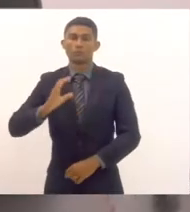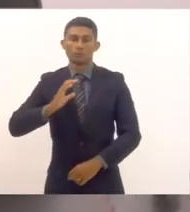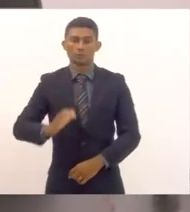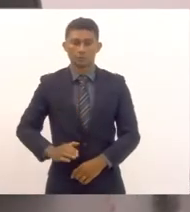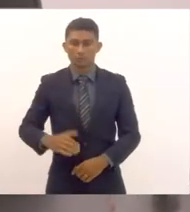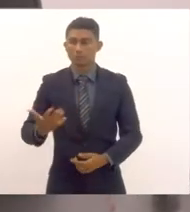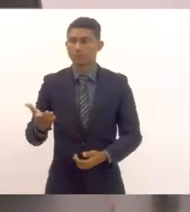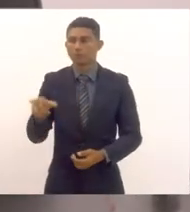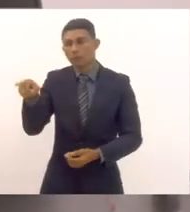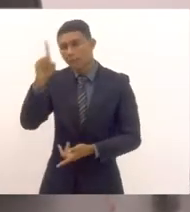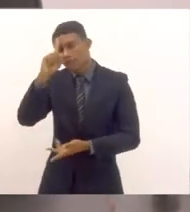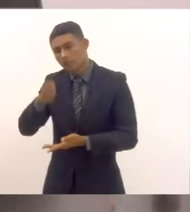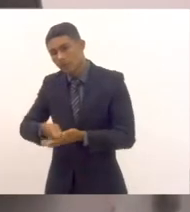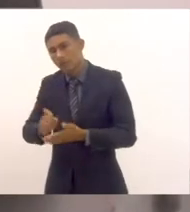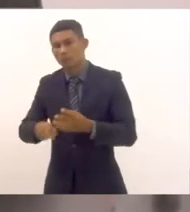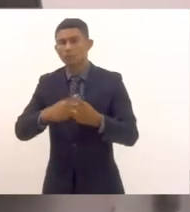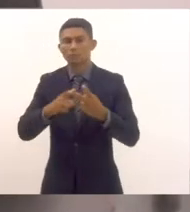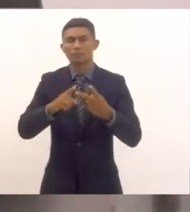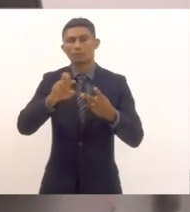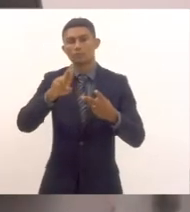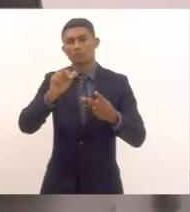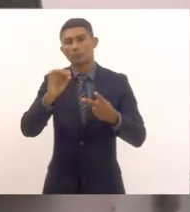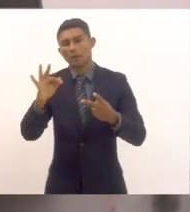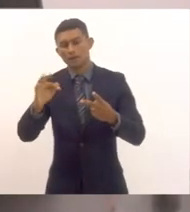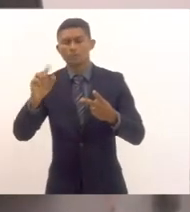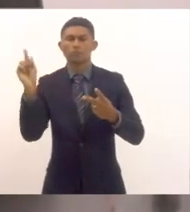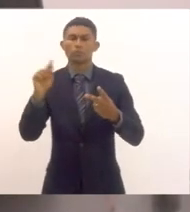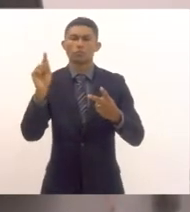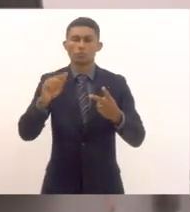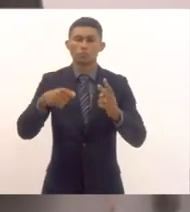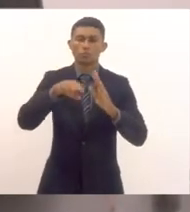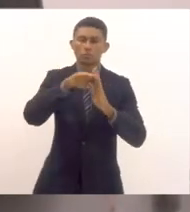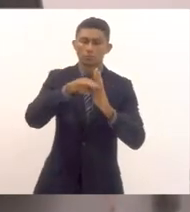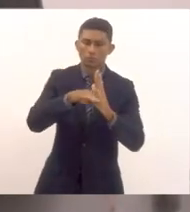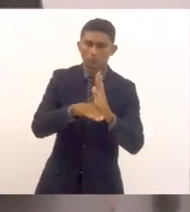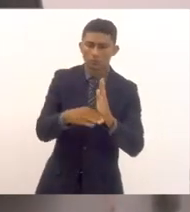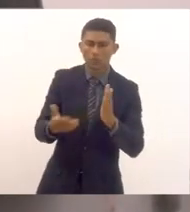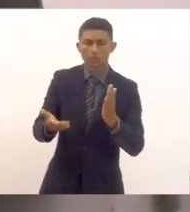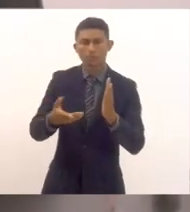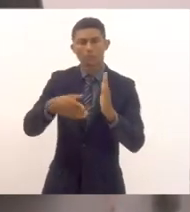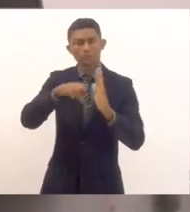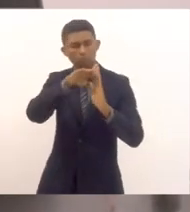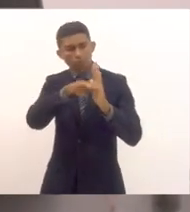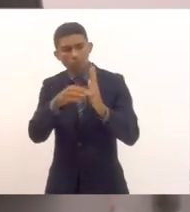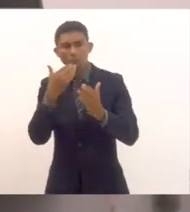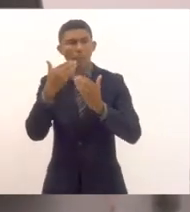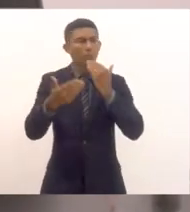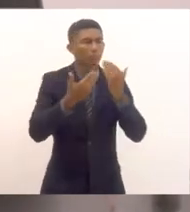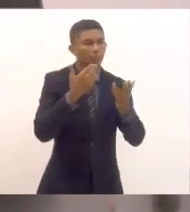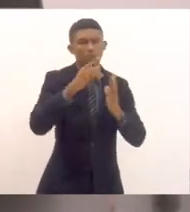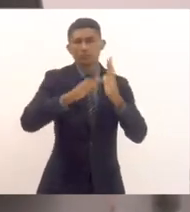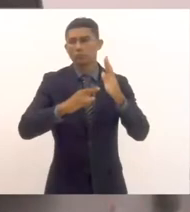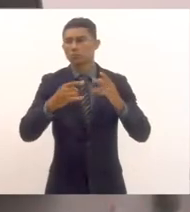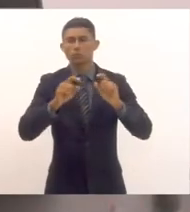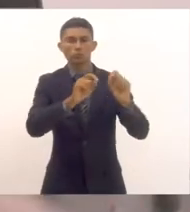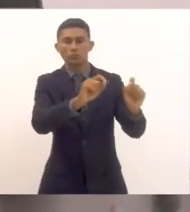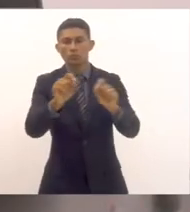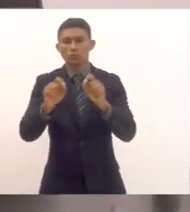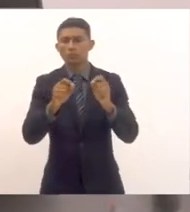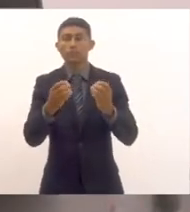resolução o que que é o Rafa ué são a qual é a documentação que a solicitada no rafea para constar